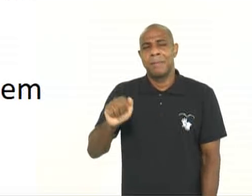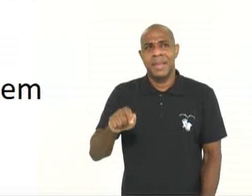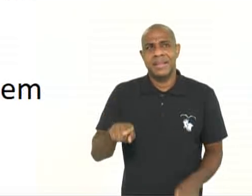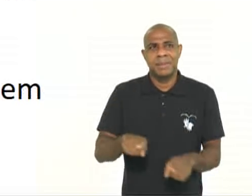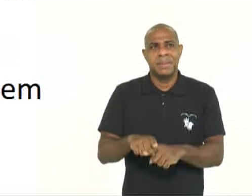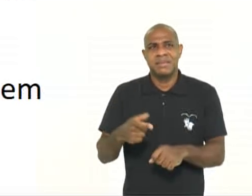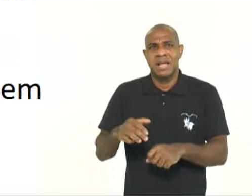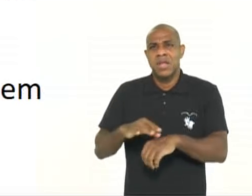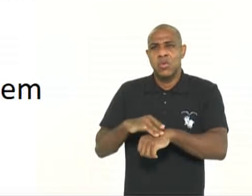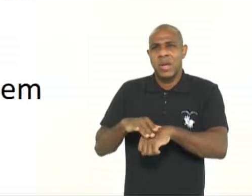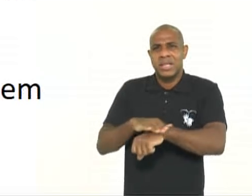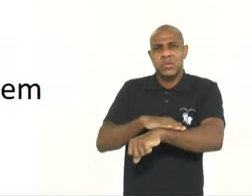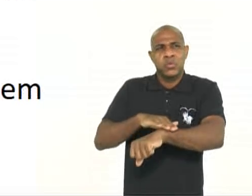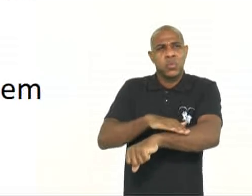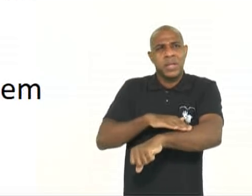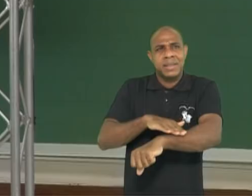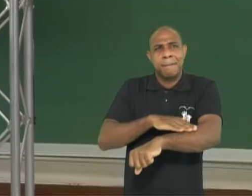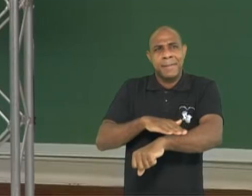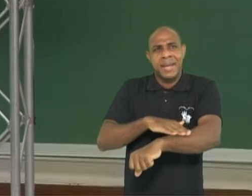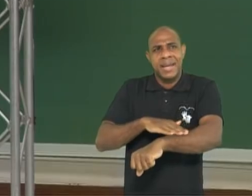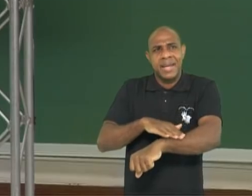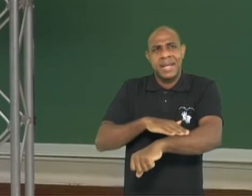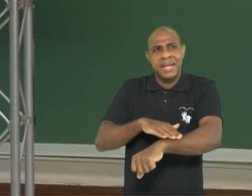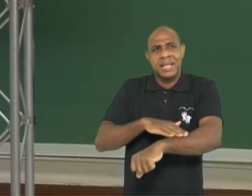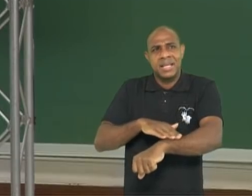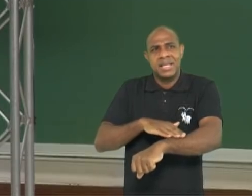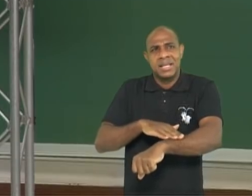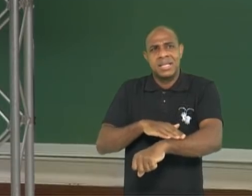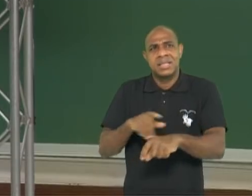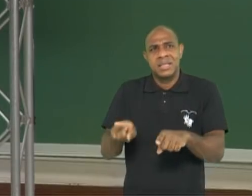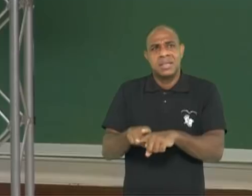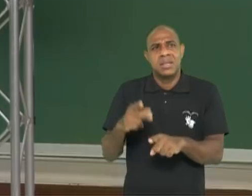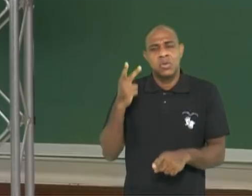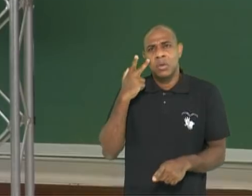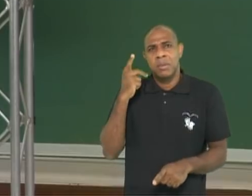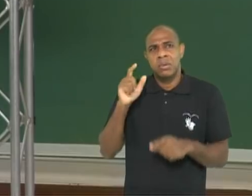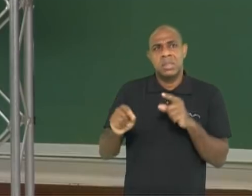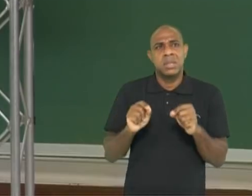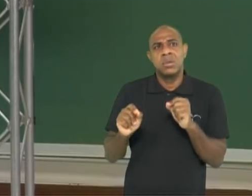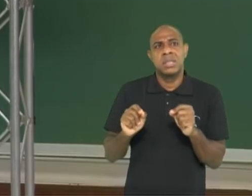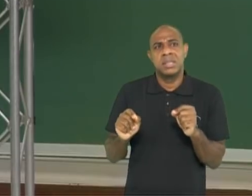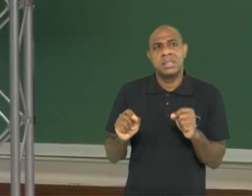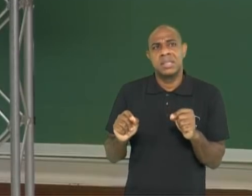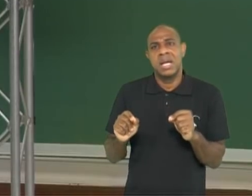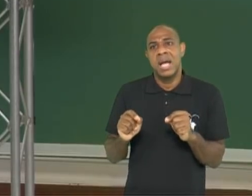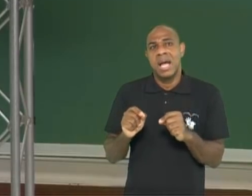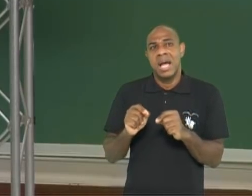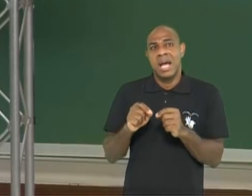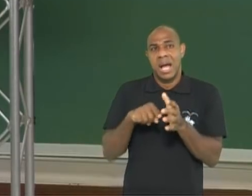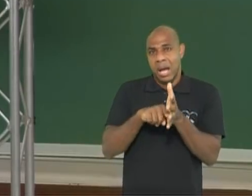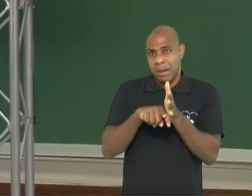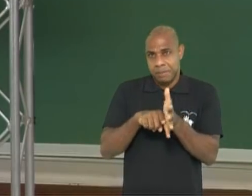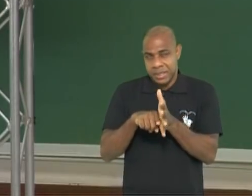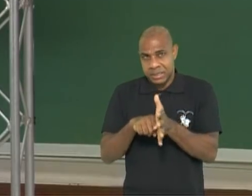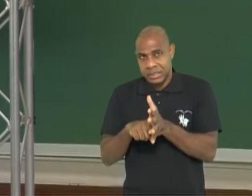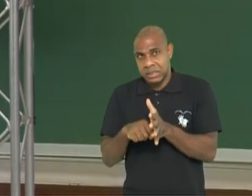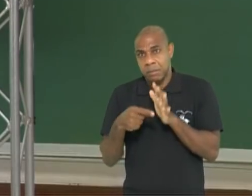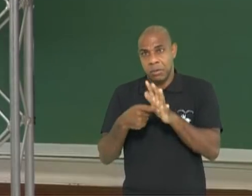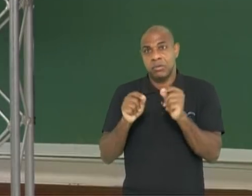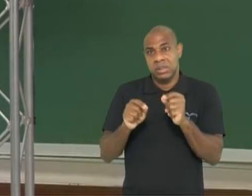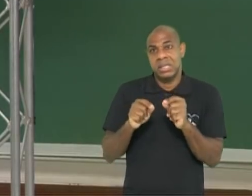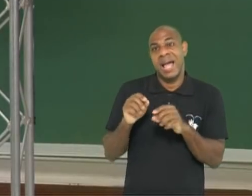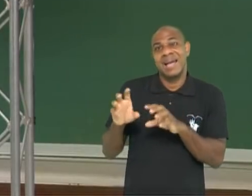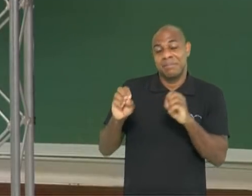questão dos nervos, né, do corpo, mas normalmente acredita-se, a ciência acredita que é causada pela